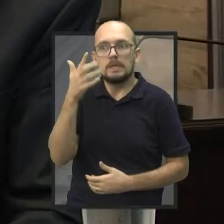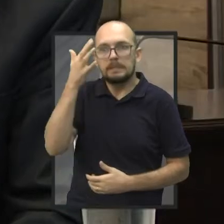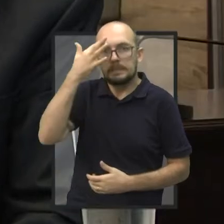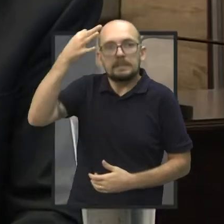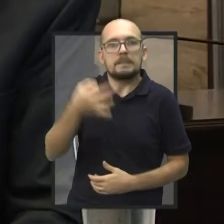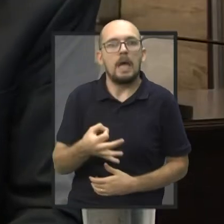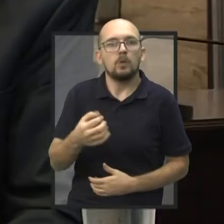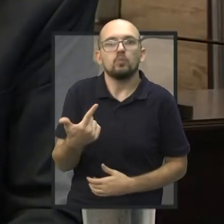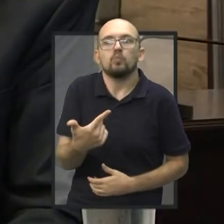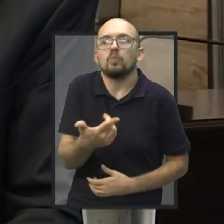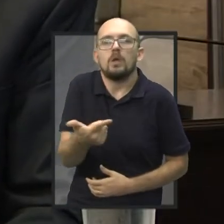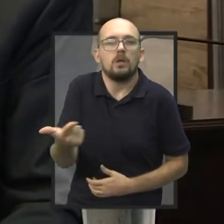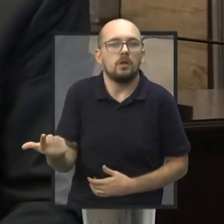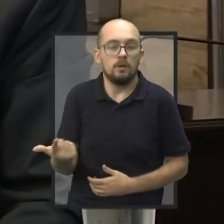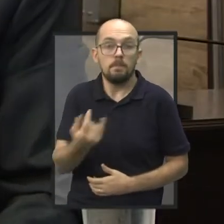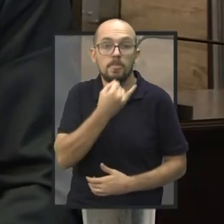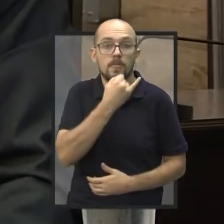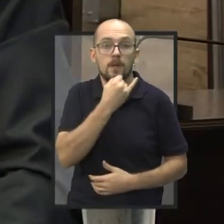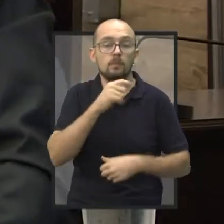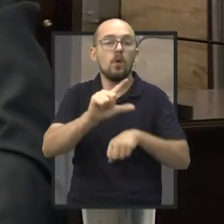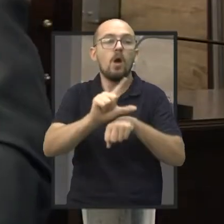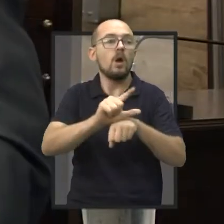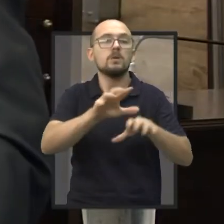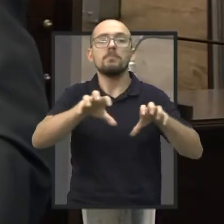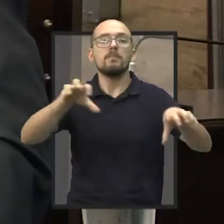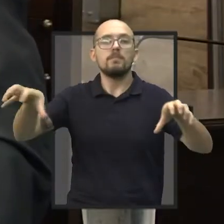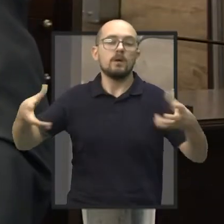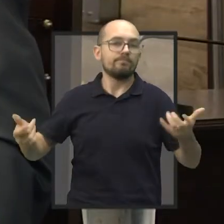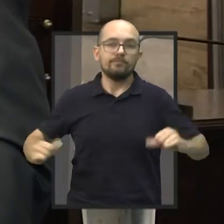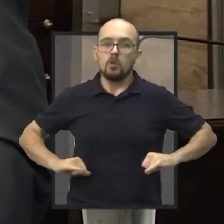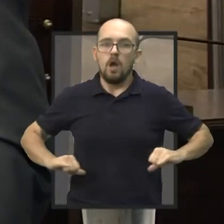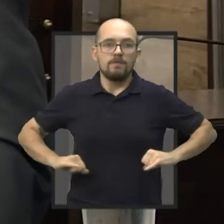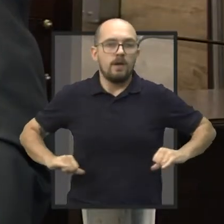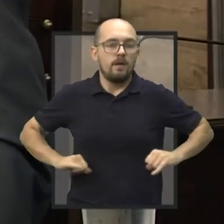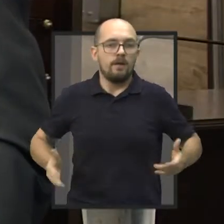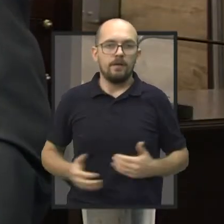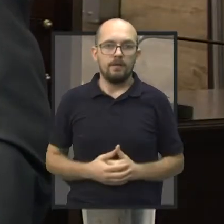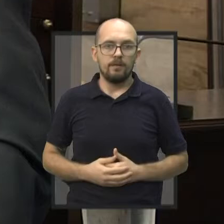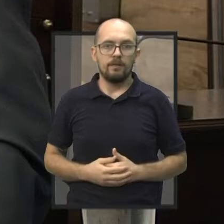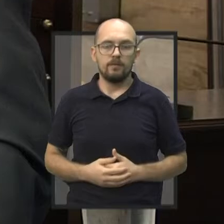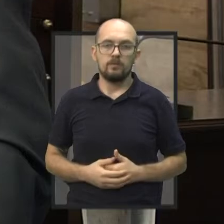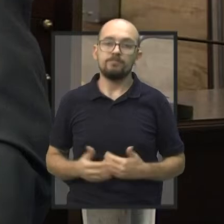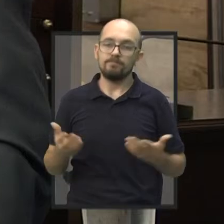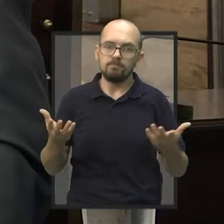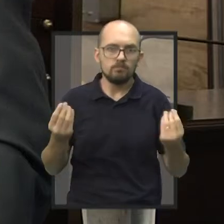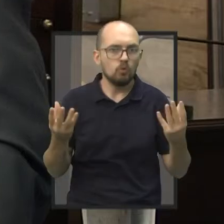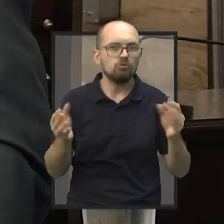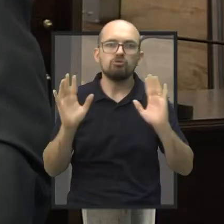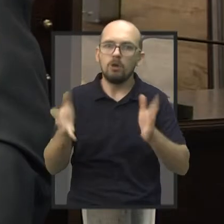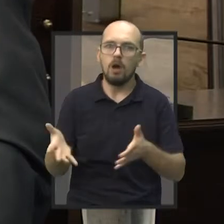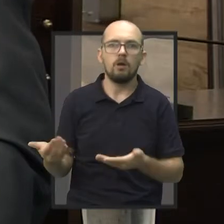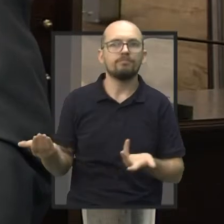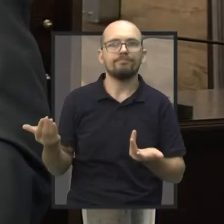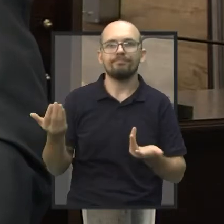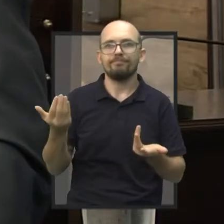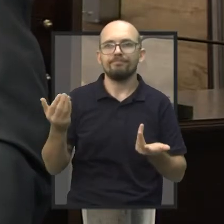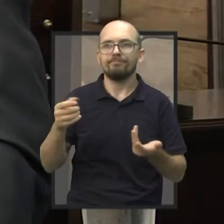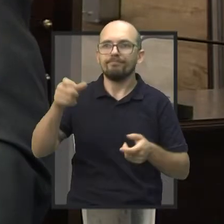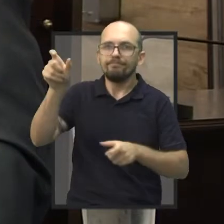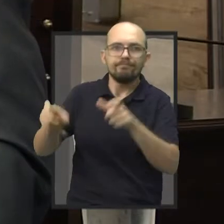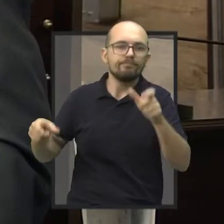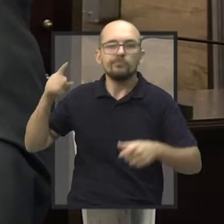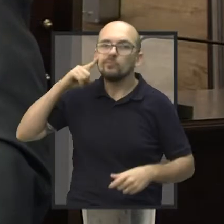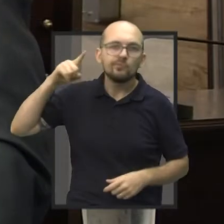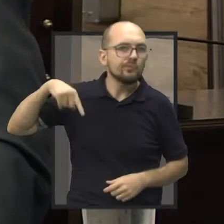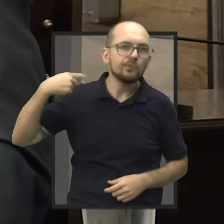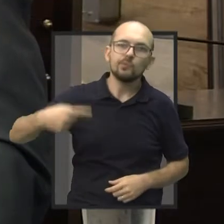exemplo, pegando um gancho nesse assunto, dos comerciantes que estão sofrendo. Sabe, eu tenho recebido várias vezes, todo